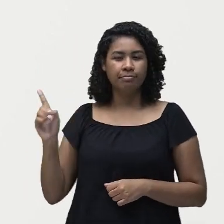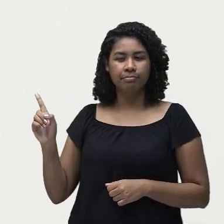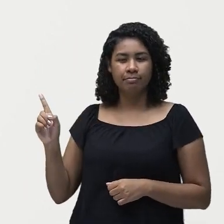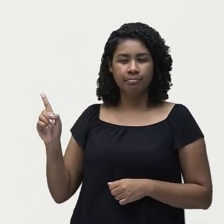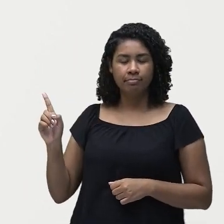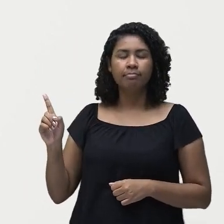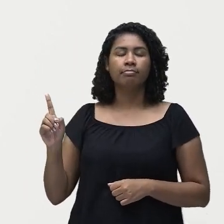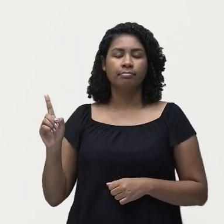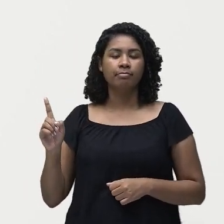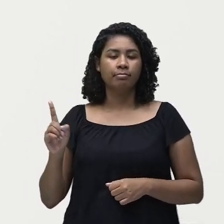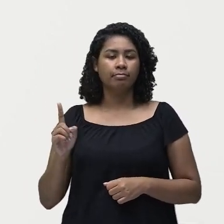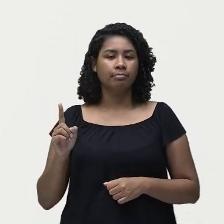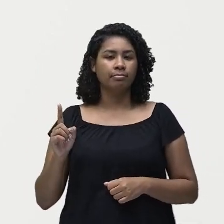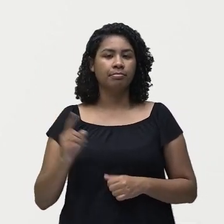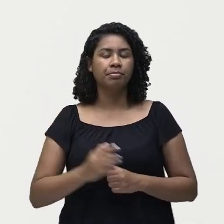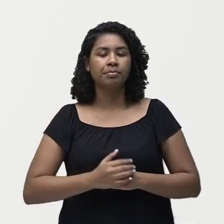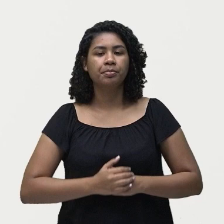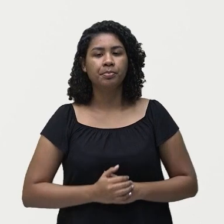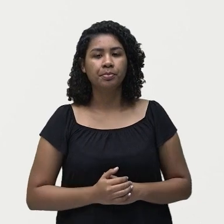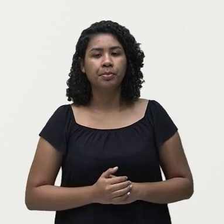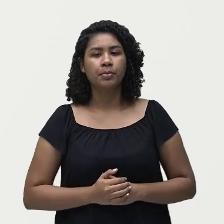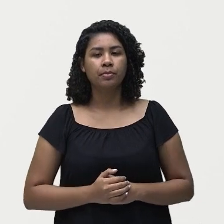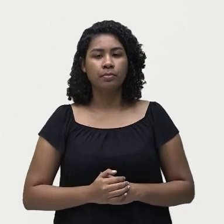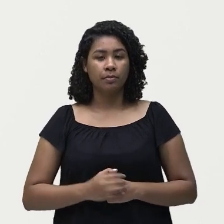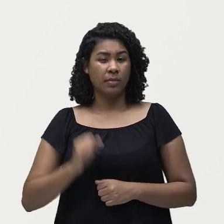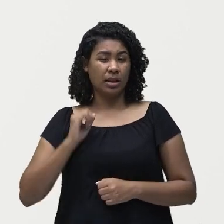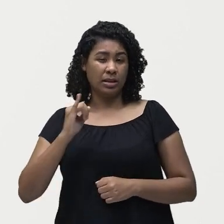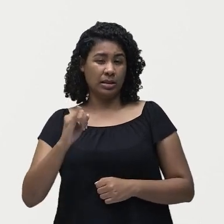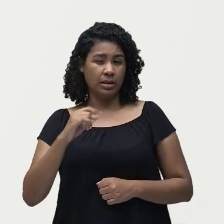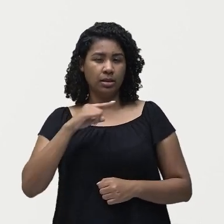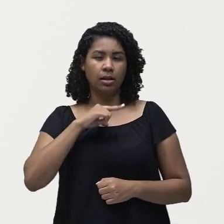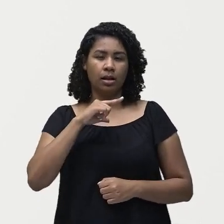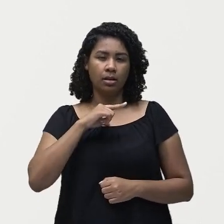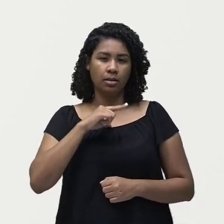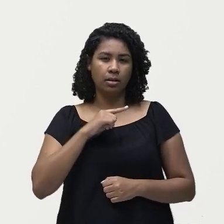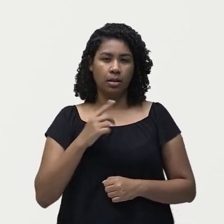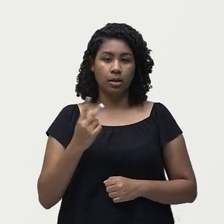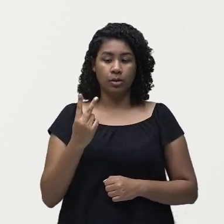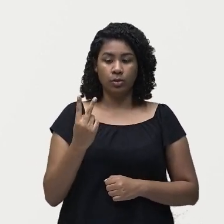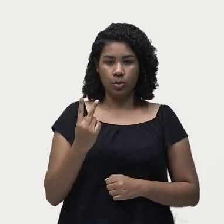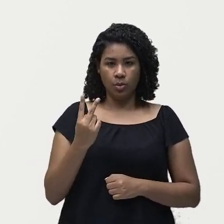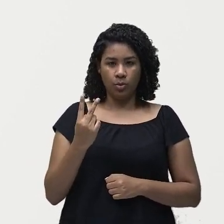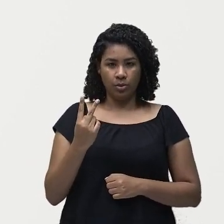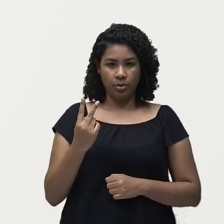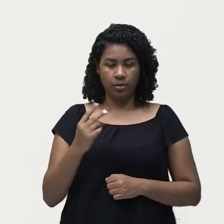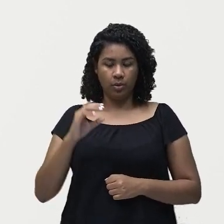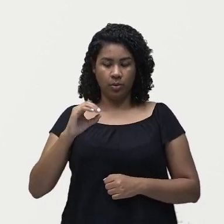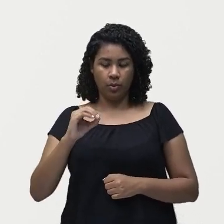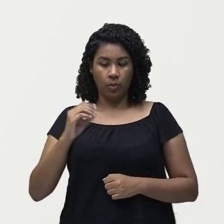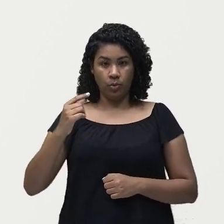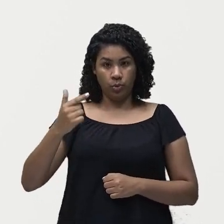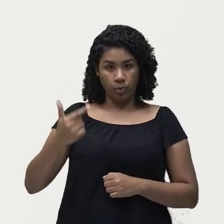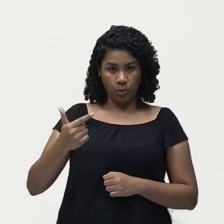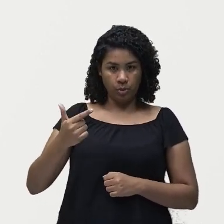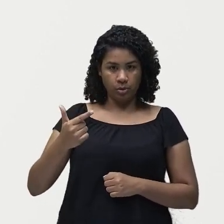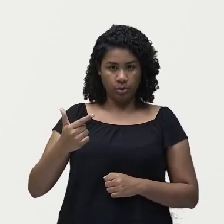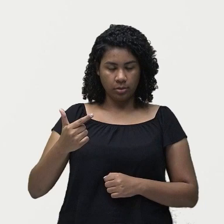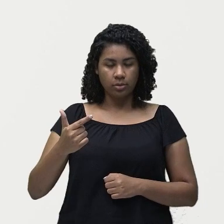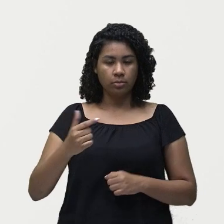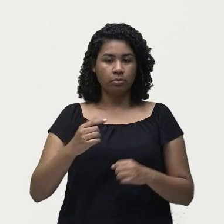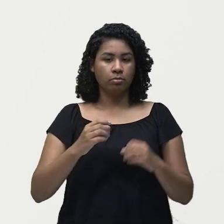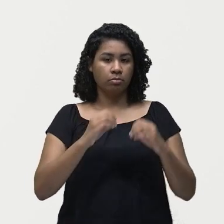elétrica, ela vai ser dividida. Então, se ela tinha aqui, ó, 2 átomos de oxigênio formando esse gás, se